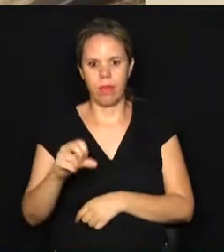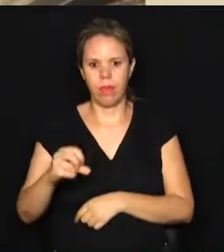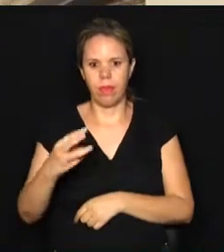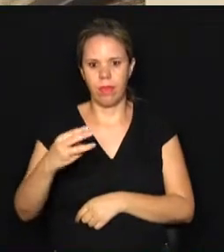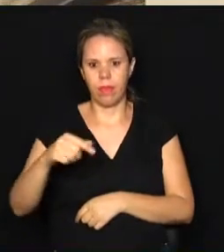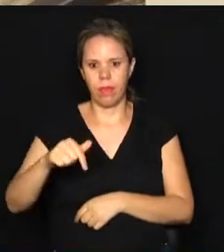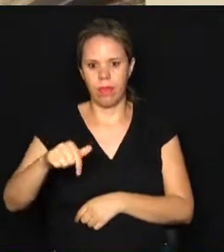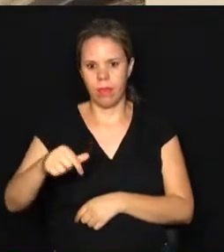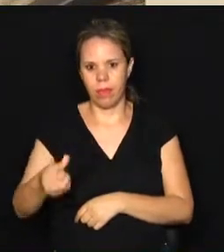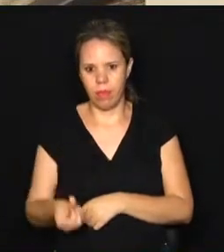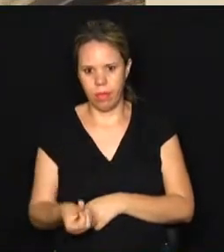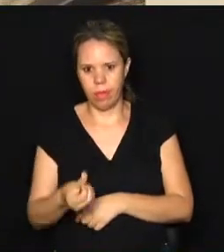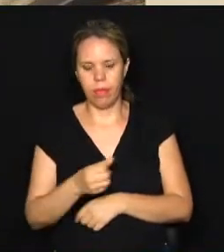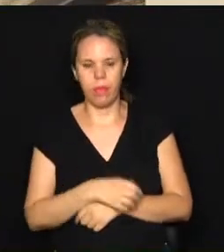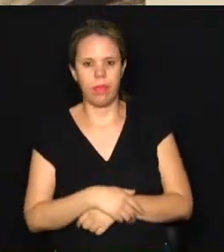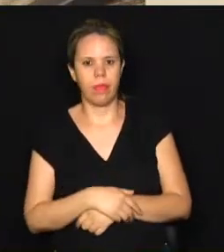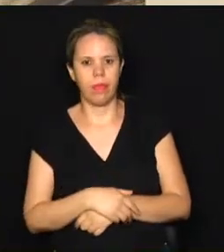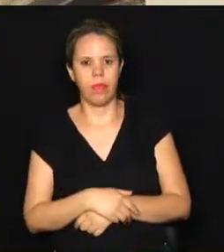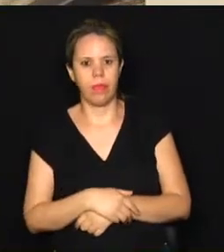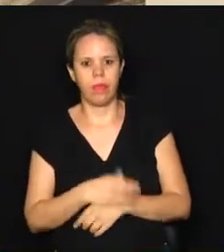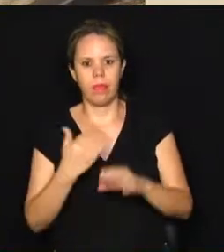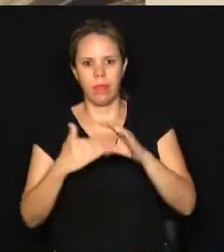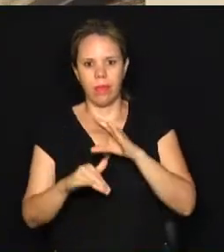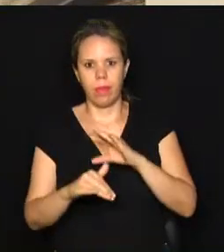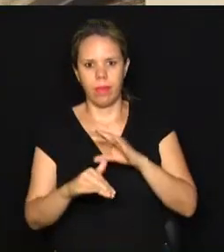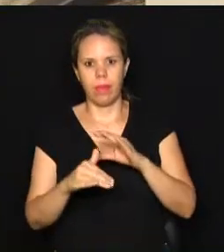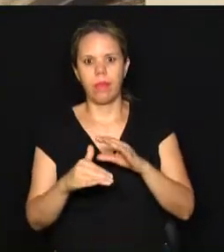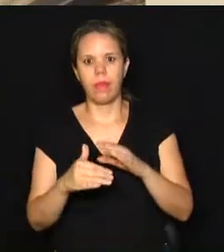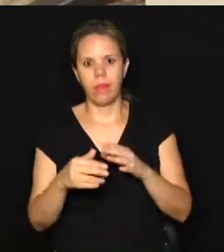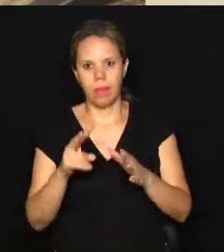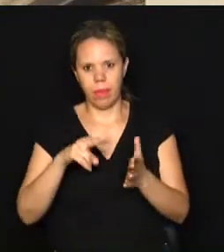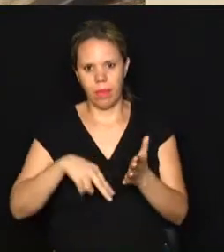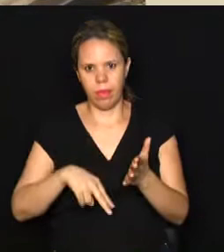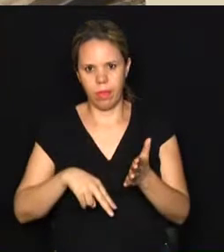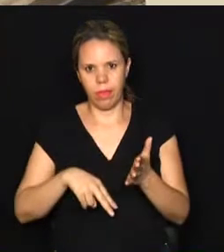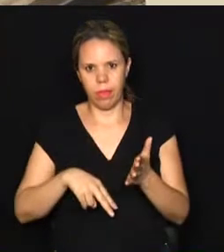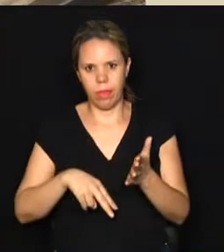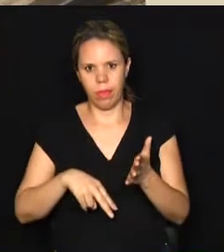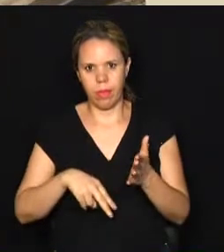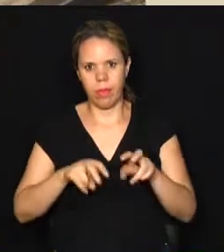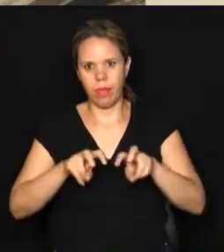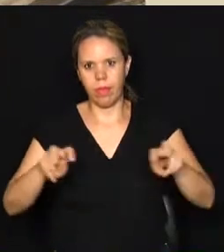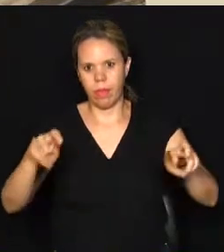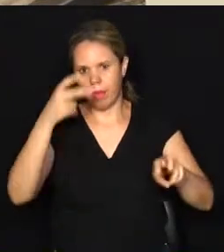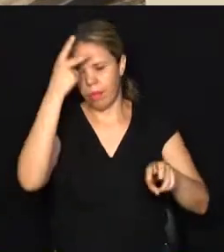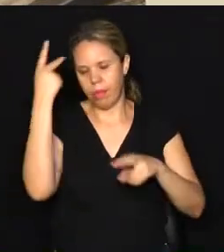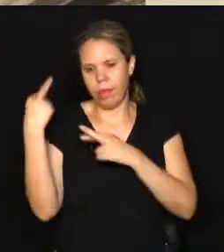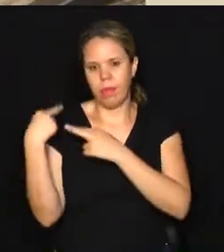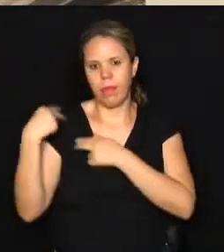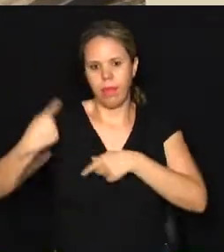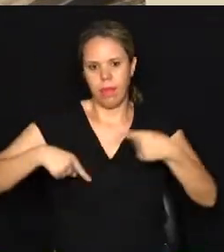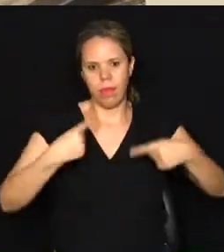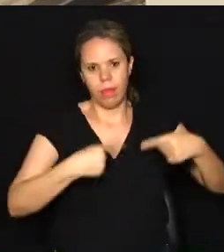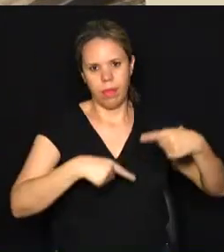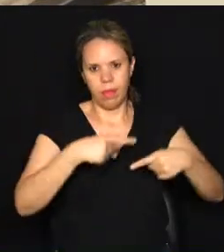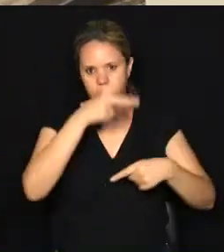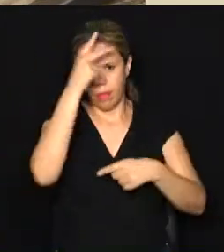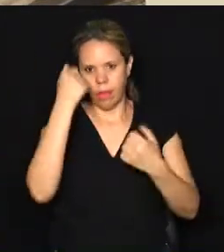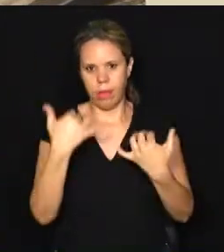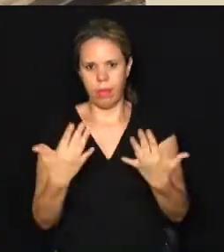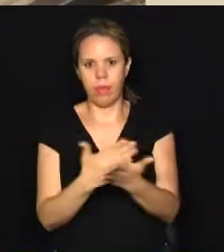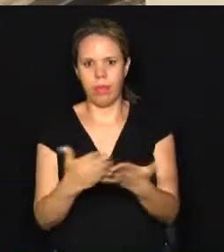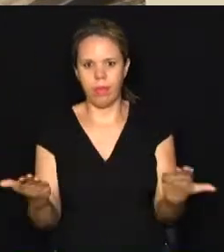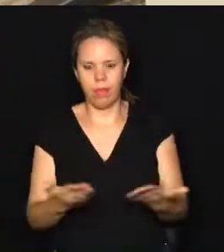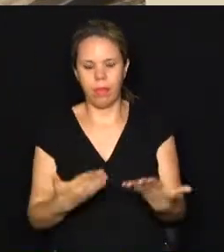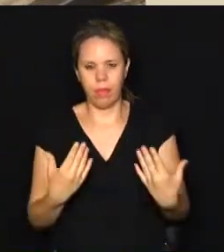97829 3776. Envia sua mensagem que será lida pela mesa do debate público que vai começar agora.